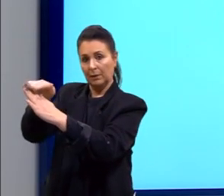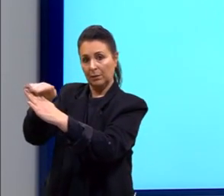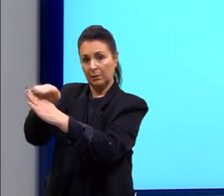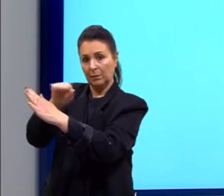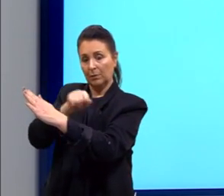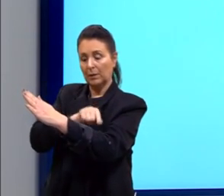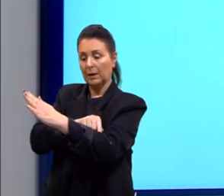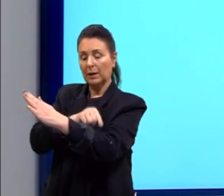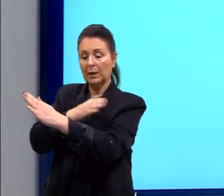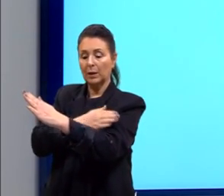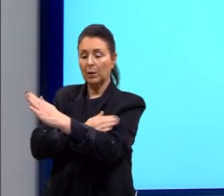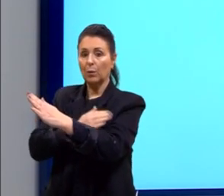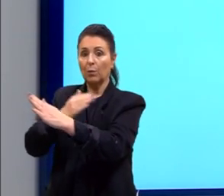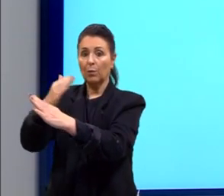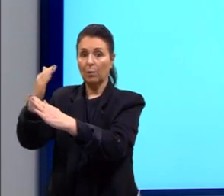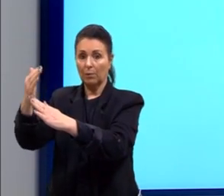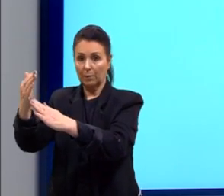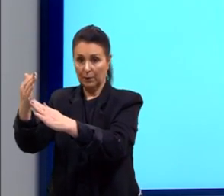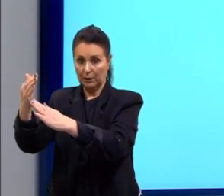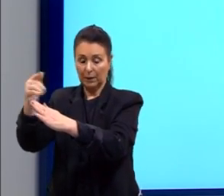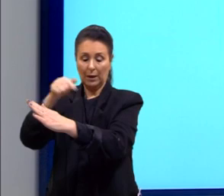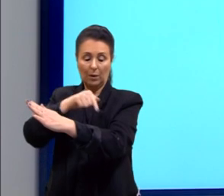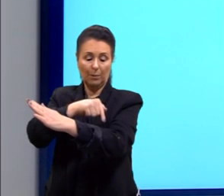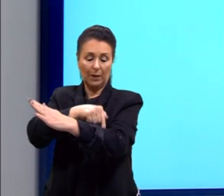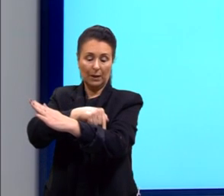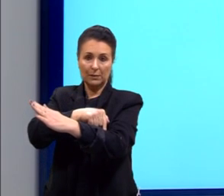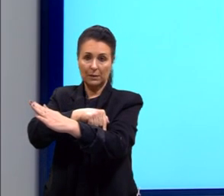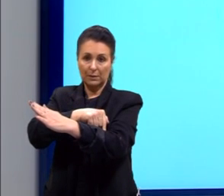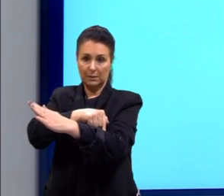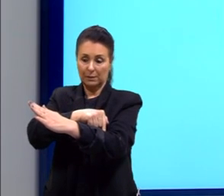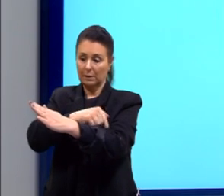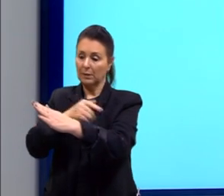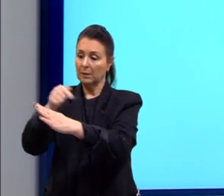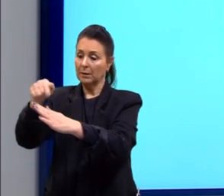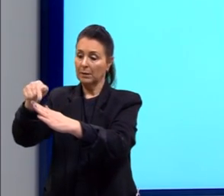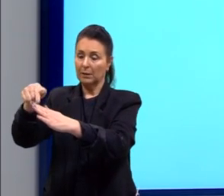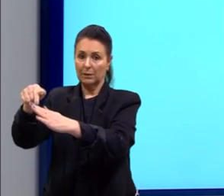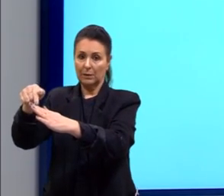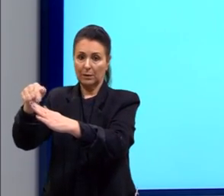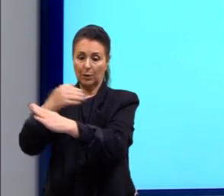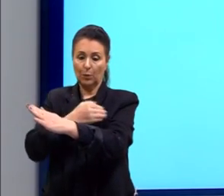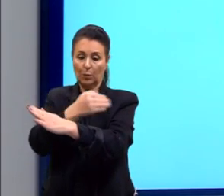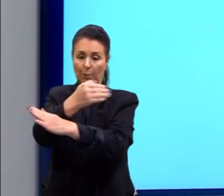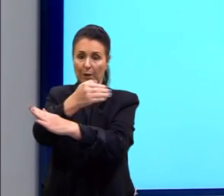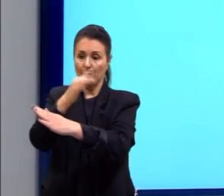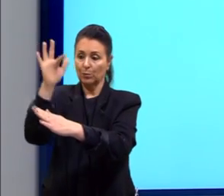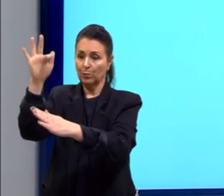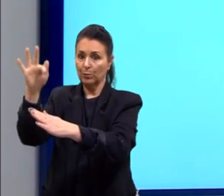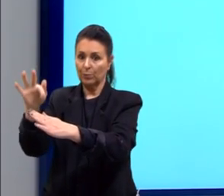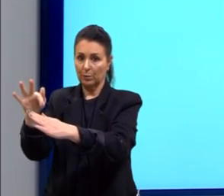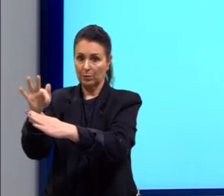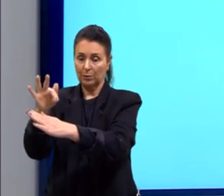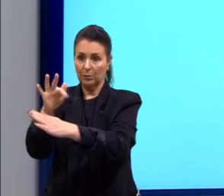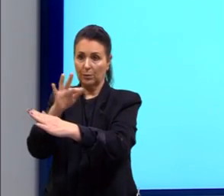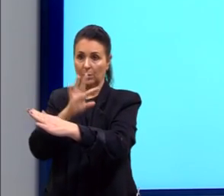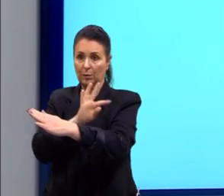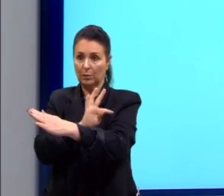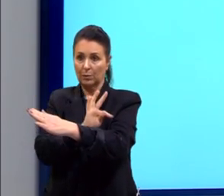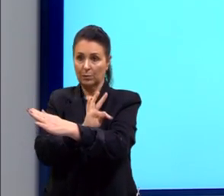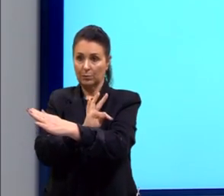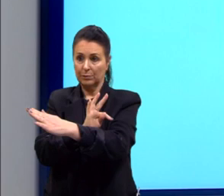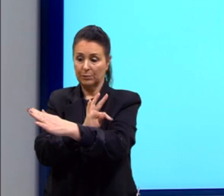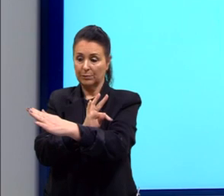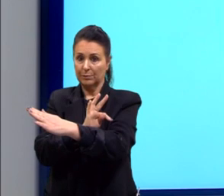e ele termina em Pontos específicos Então temos o segmento te ou segmento que